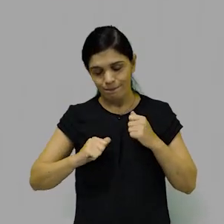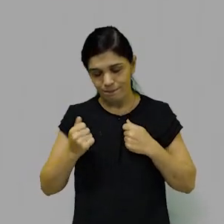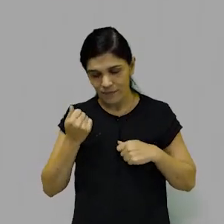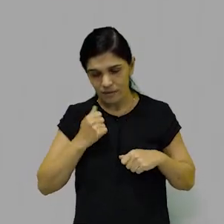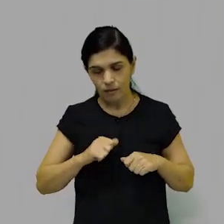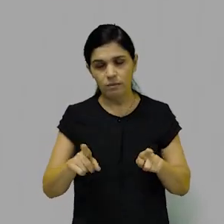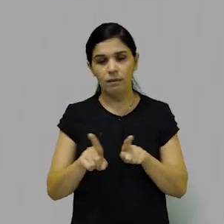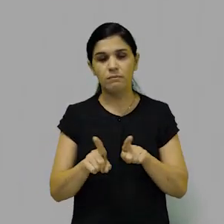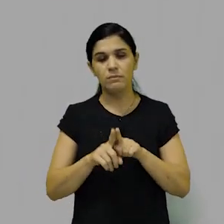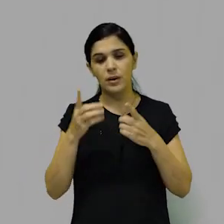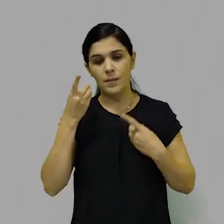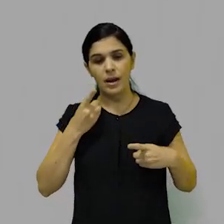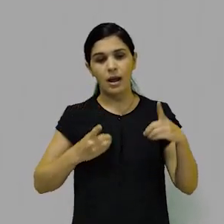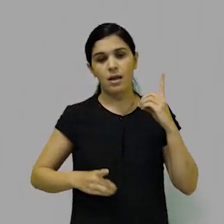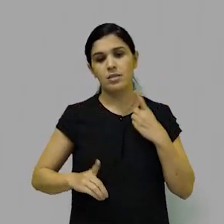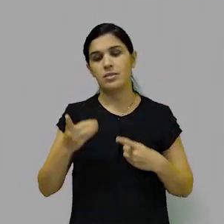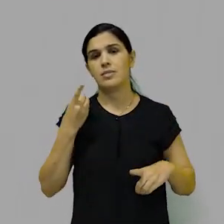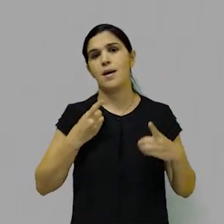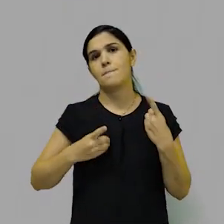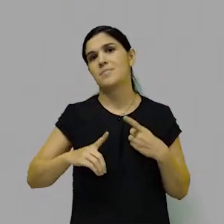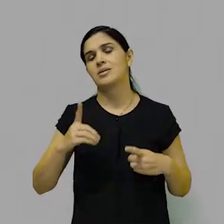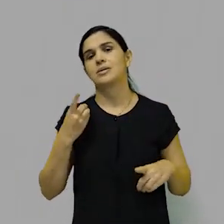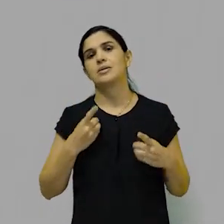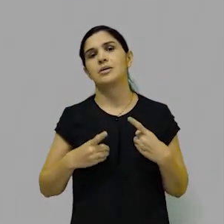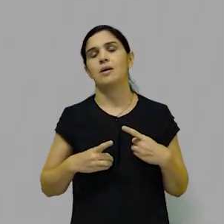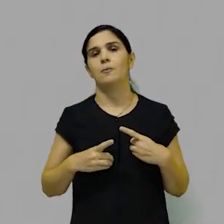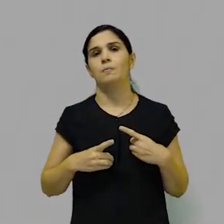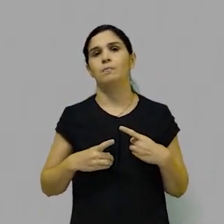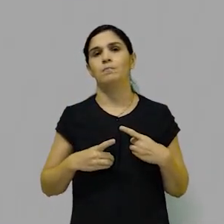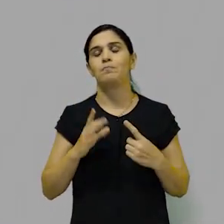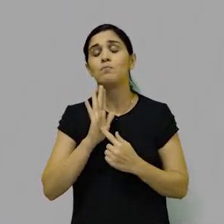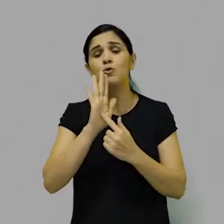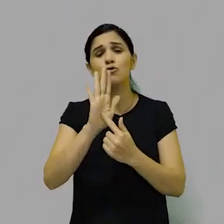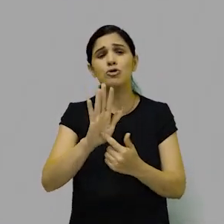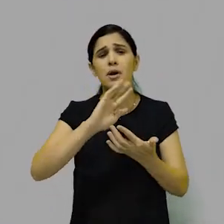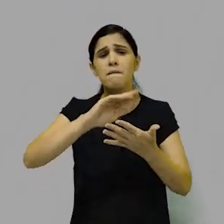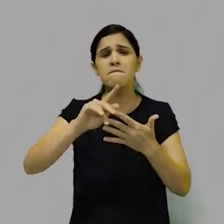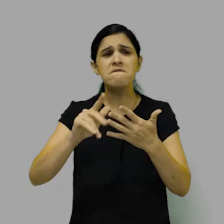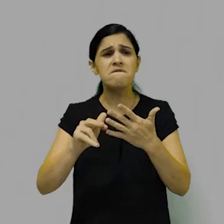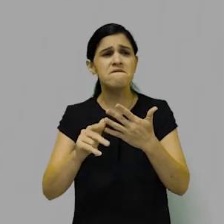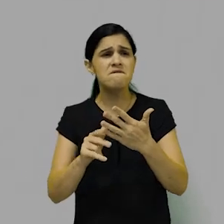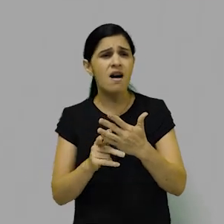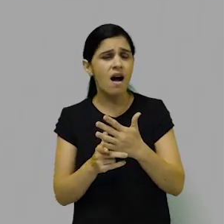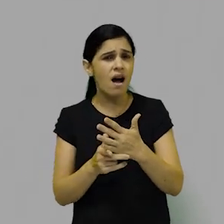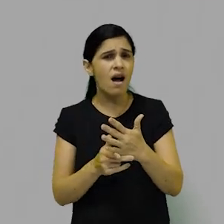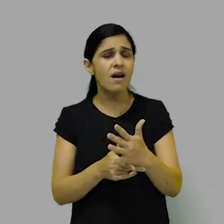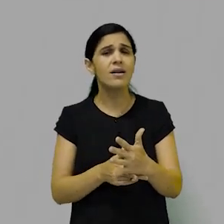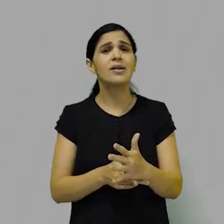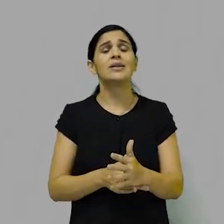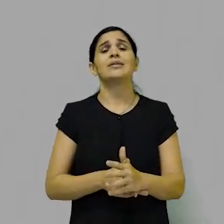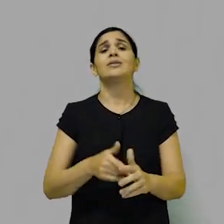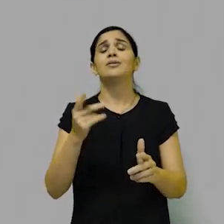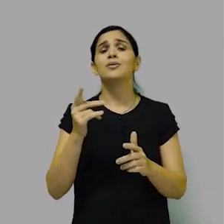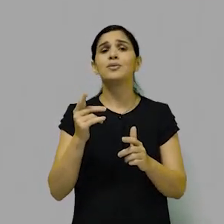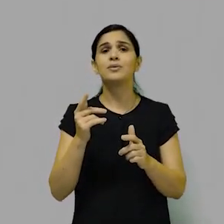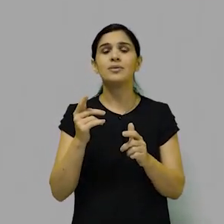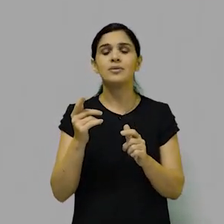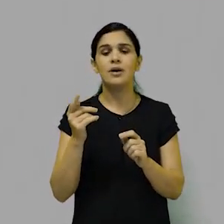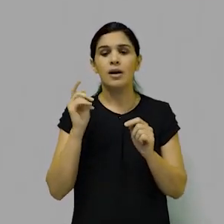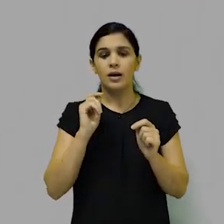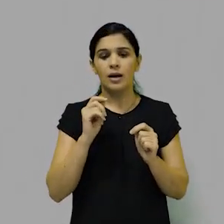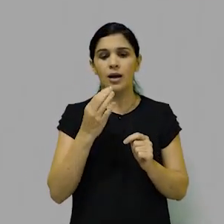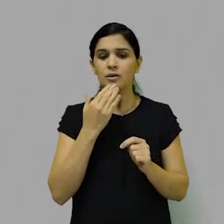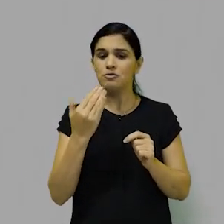elenquei vários benefícios da prática de exercícios físicos em relação à saúde. Em algum